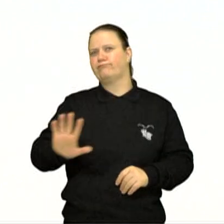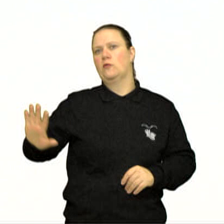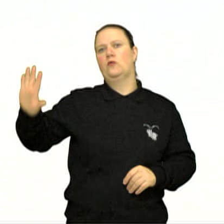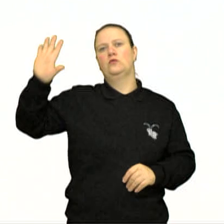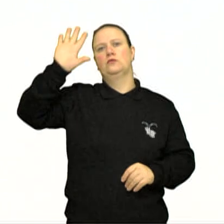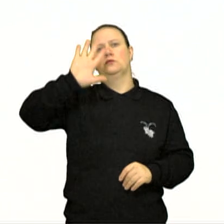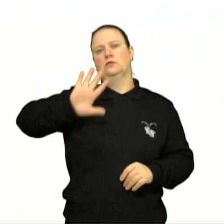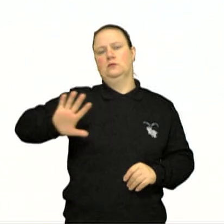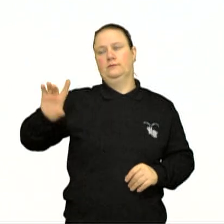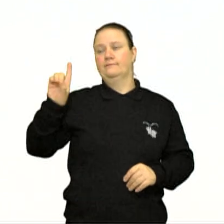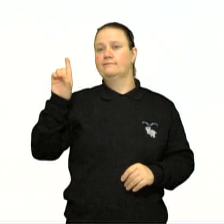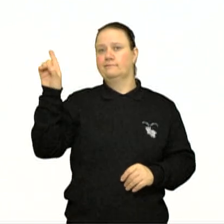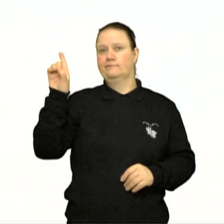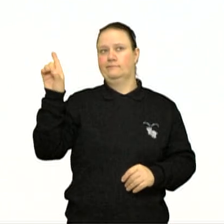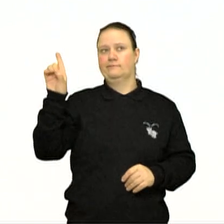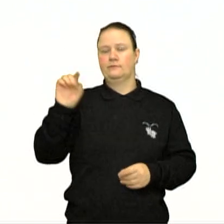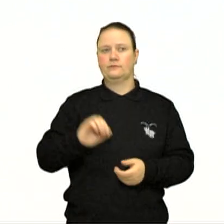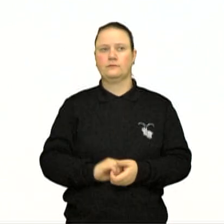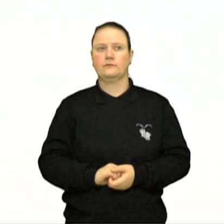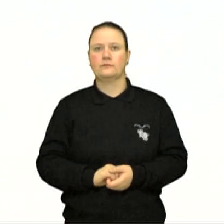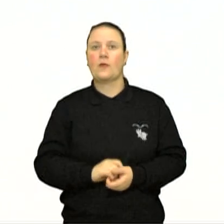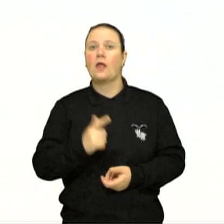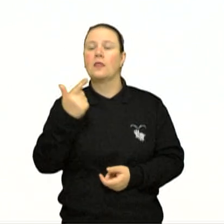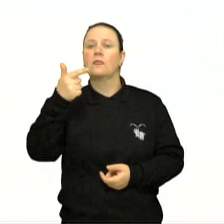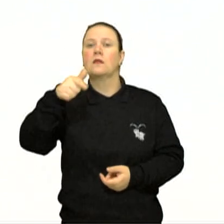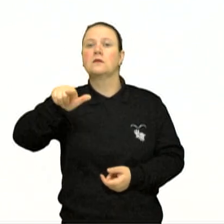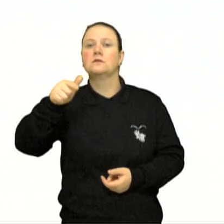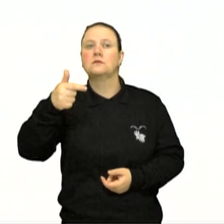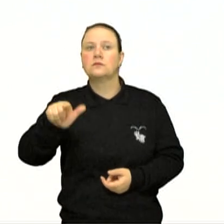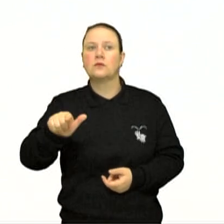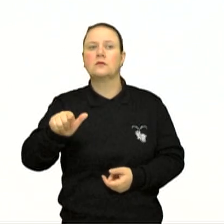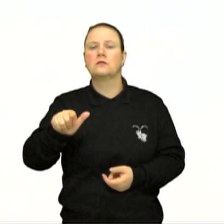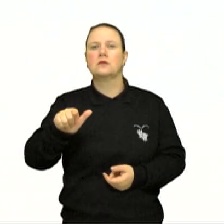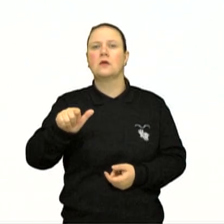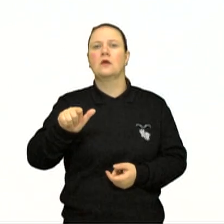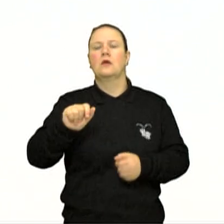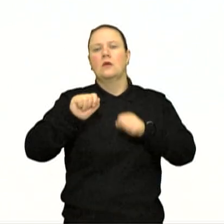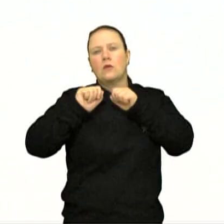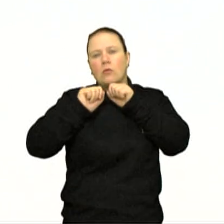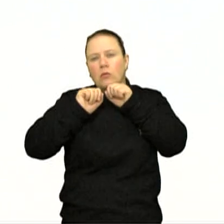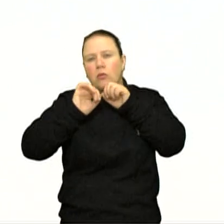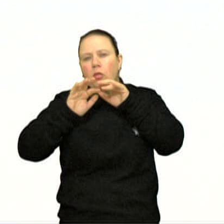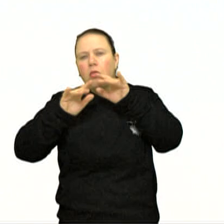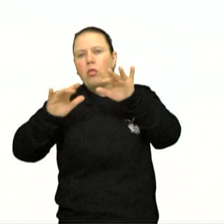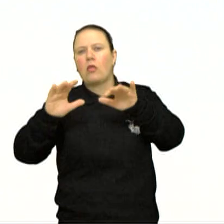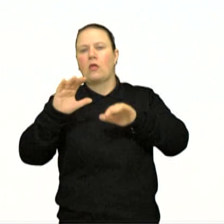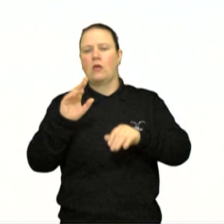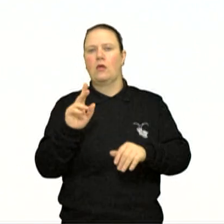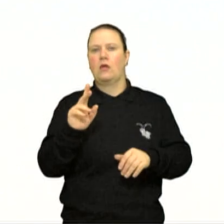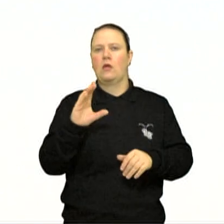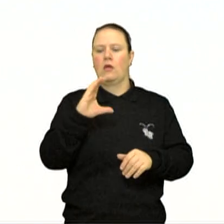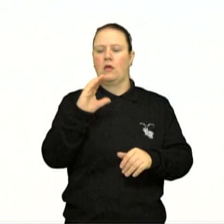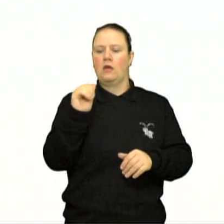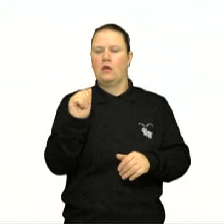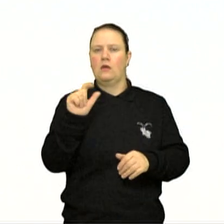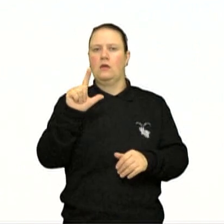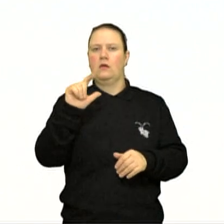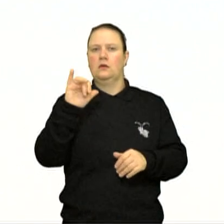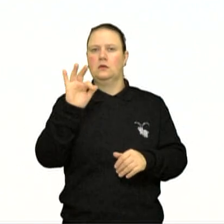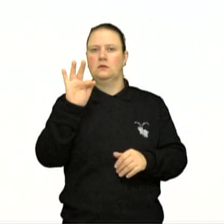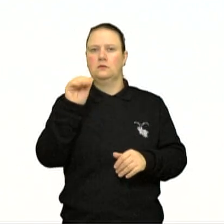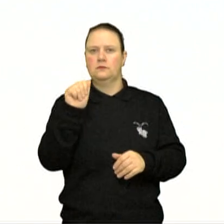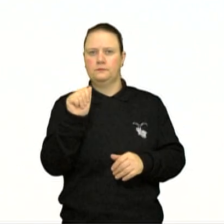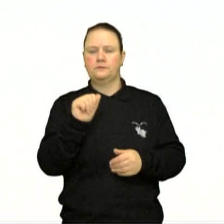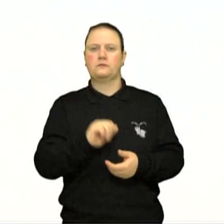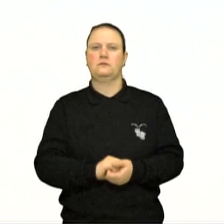pessoal. Estão vendo? Posterior, né, à expansão dos califas, né? A gente vai